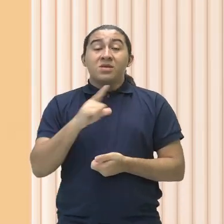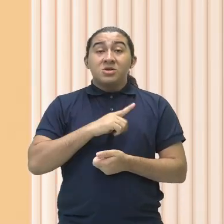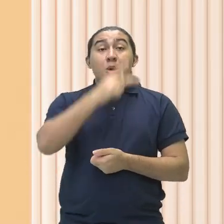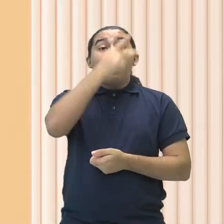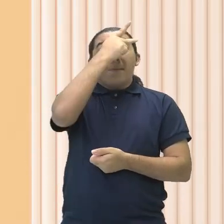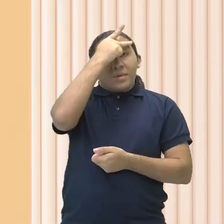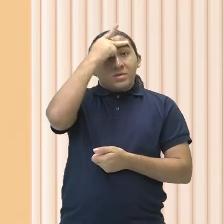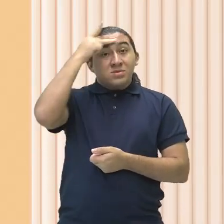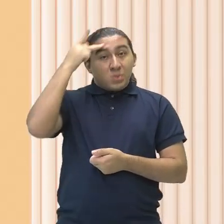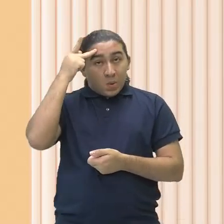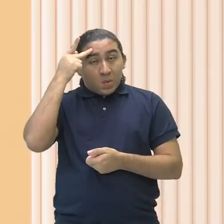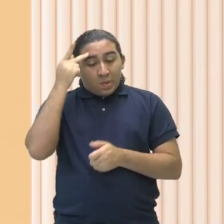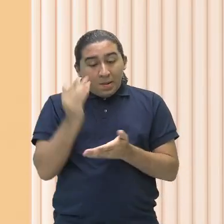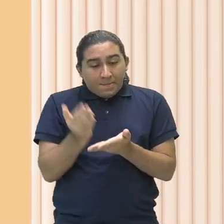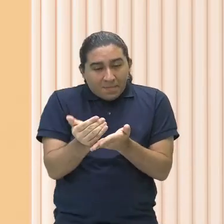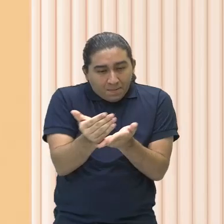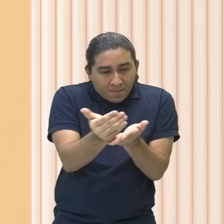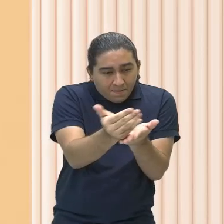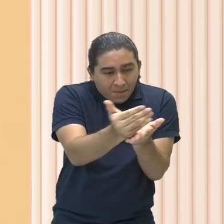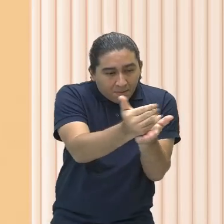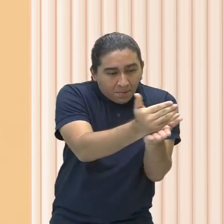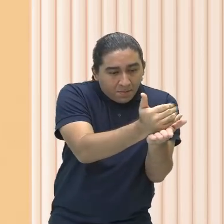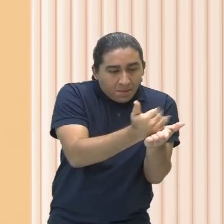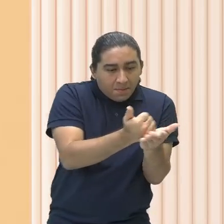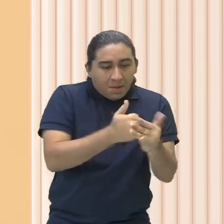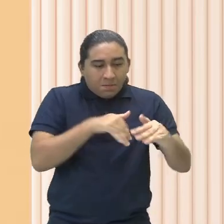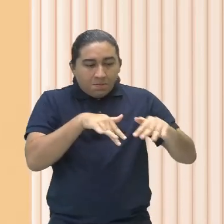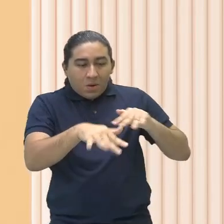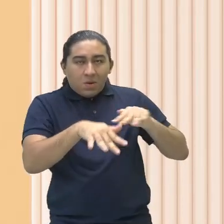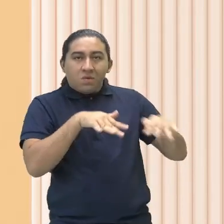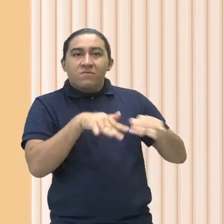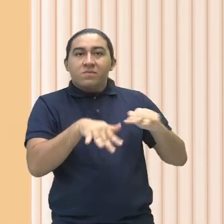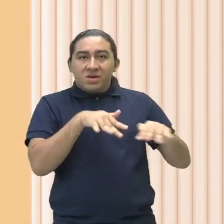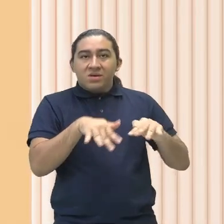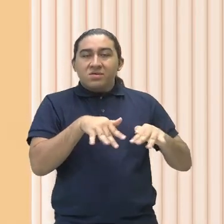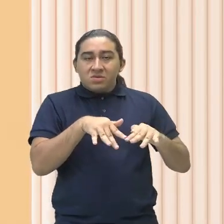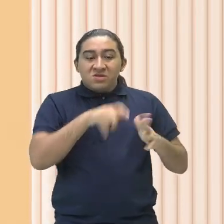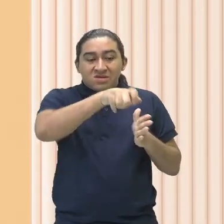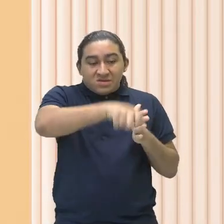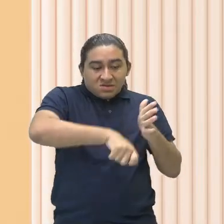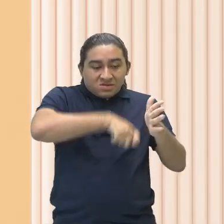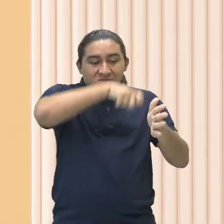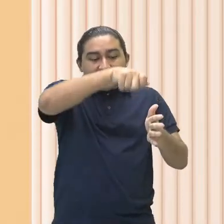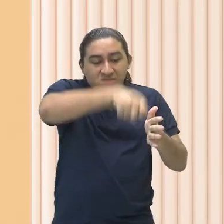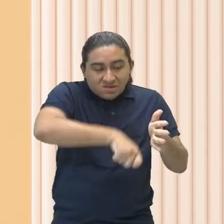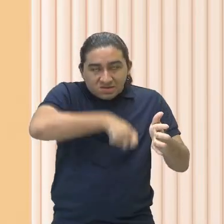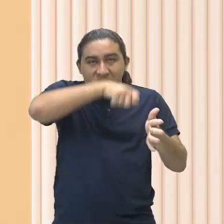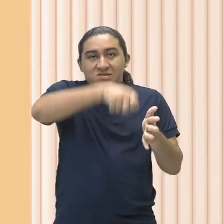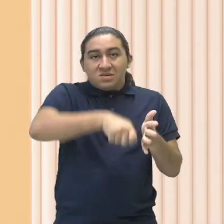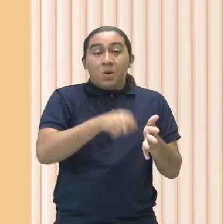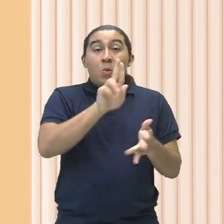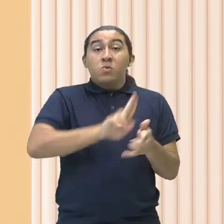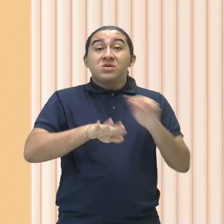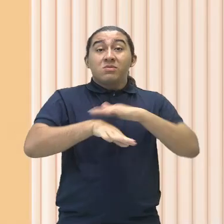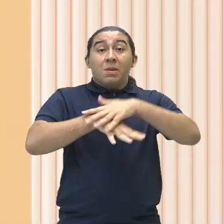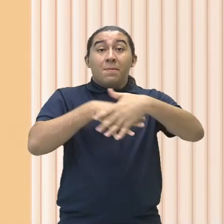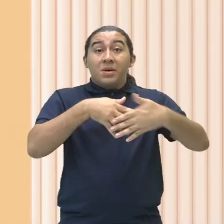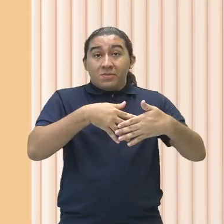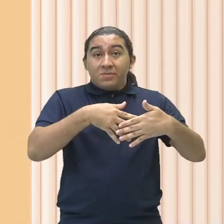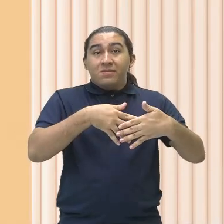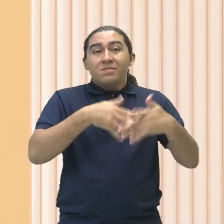obra escravizada para movimentar essas moendas. Então, havia a questão de